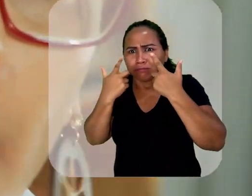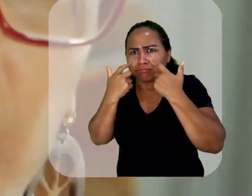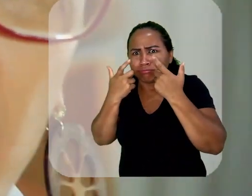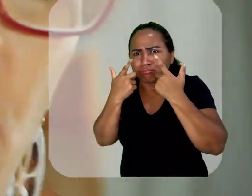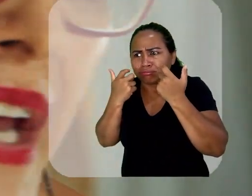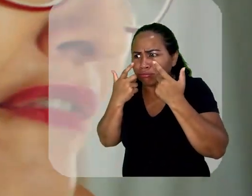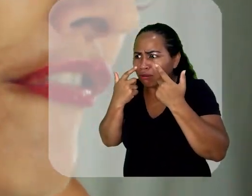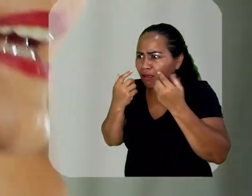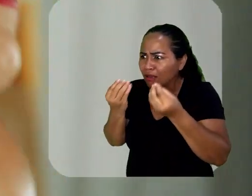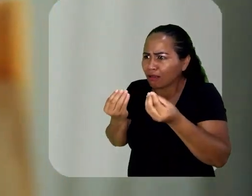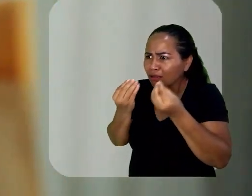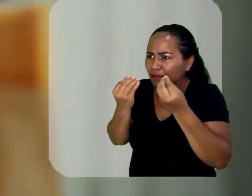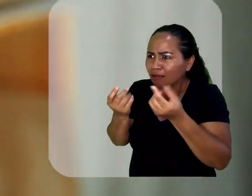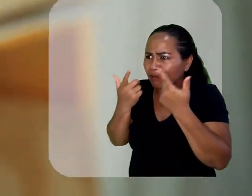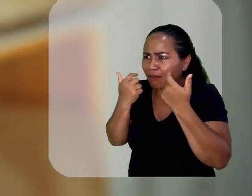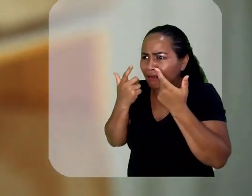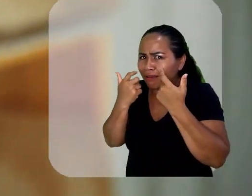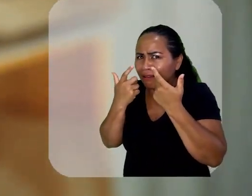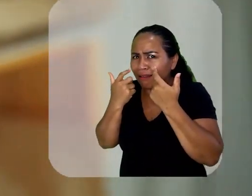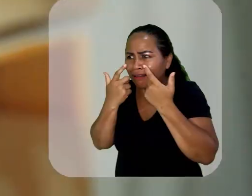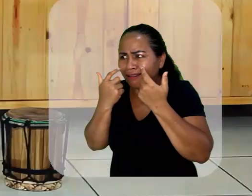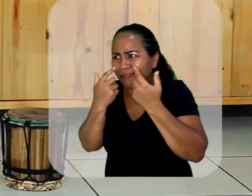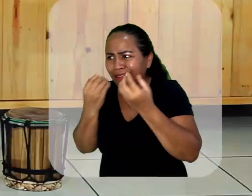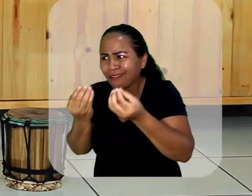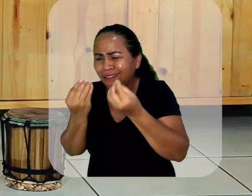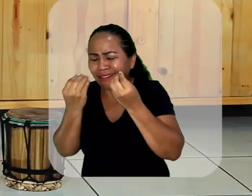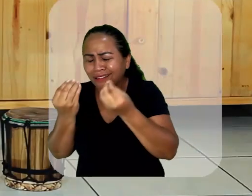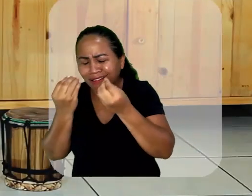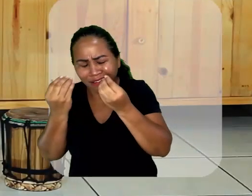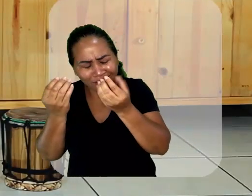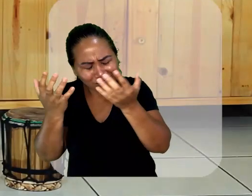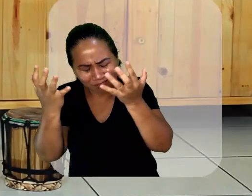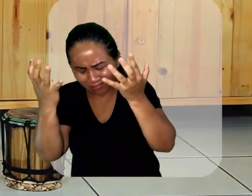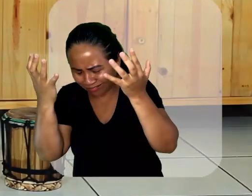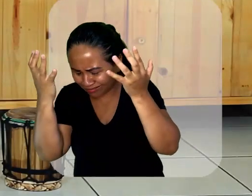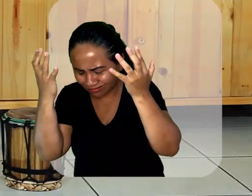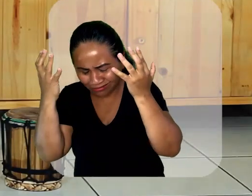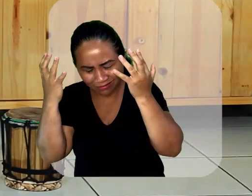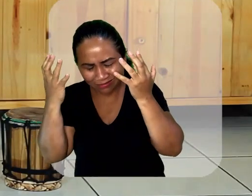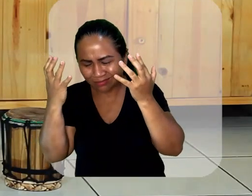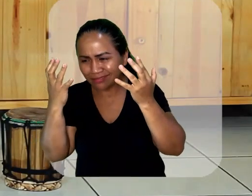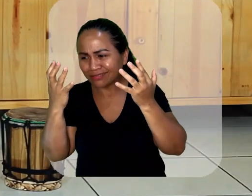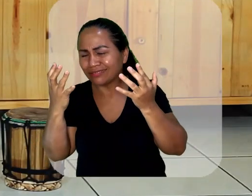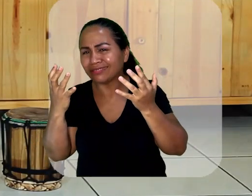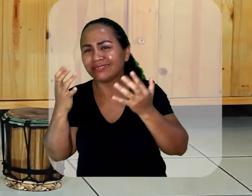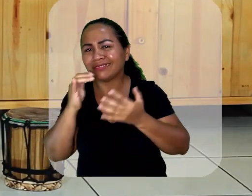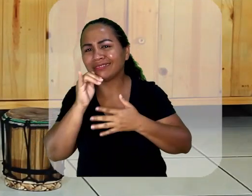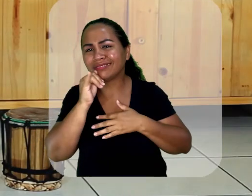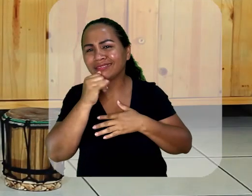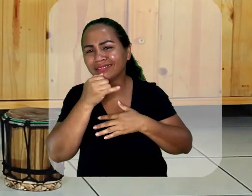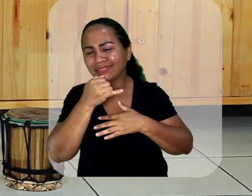seu caminho enfeitado de pétalas murchas, amparada por anjos